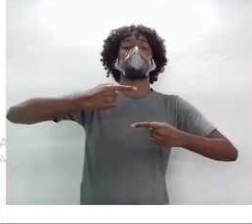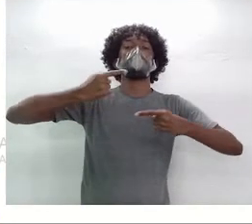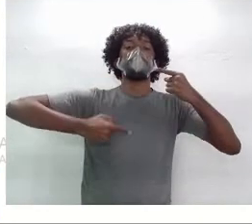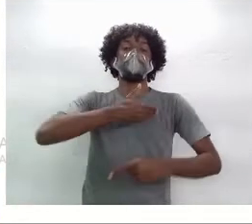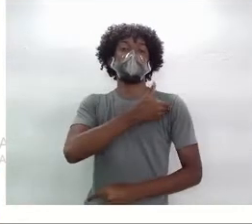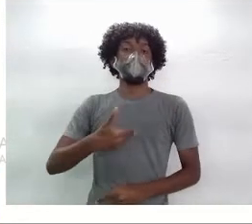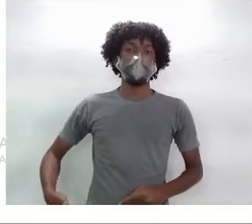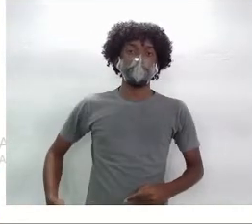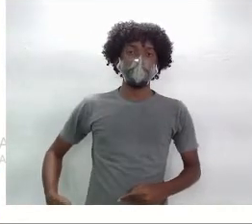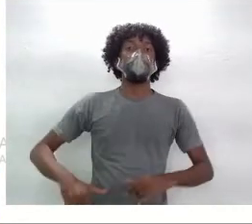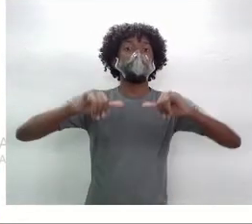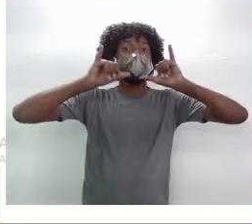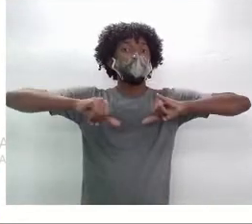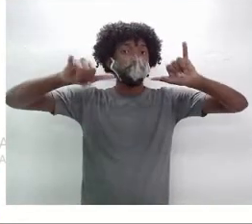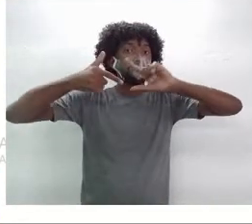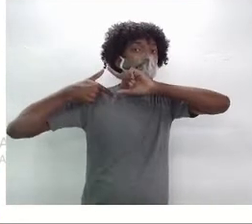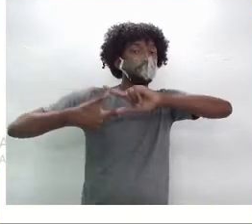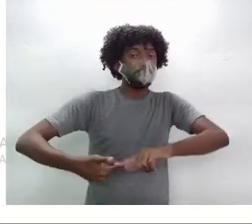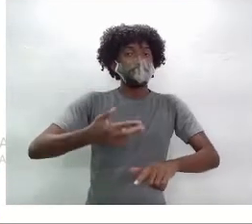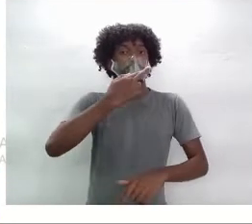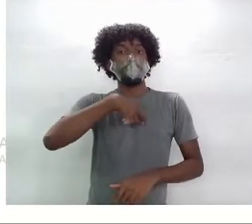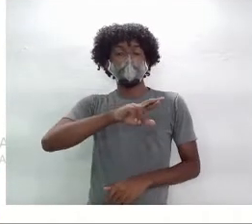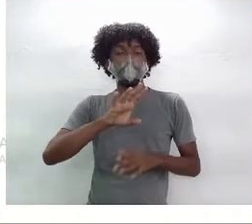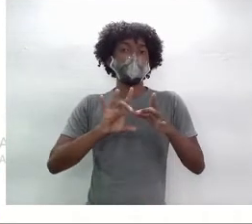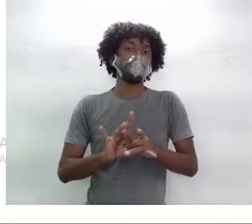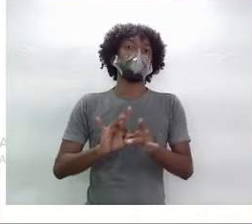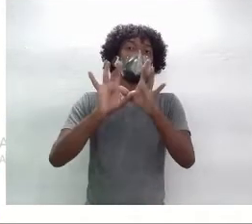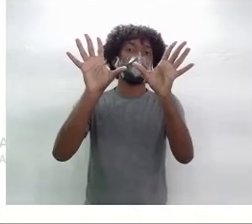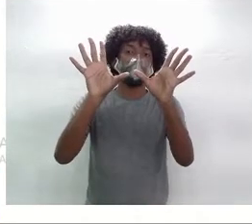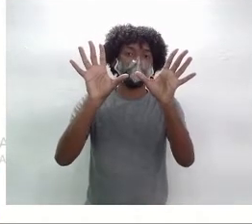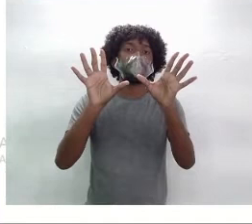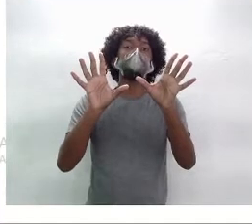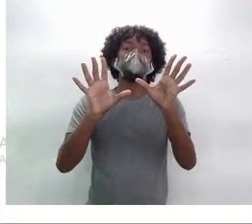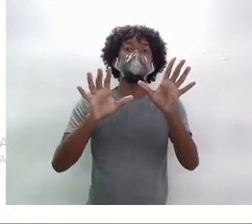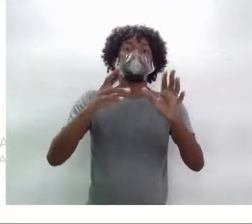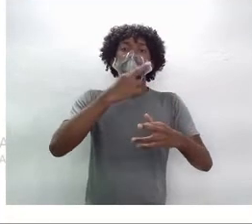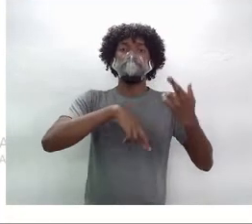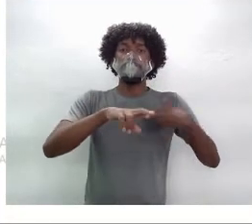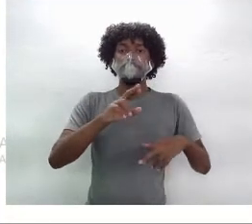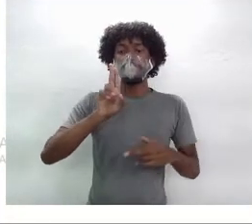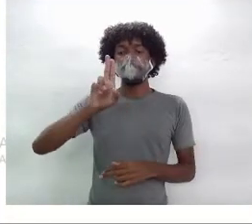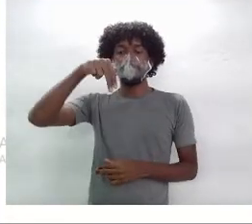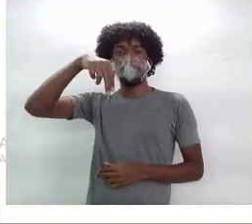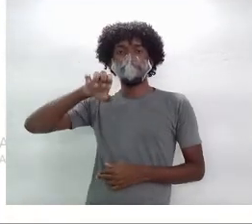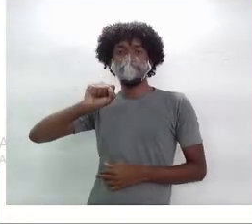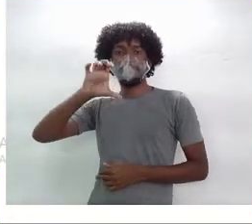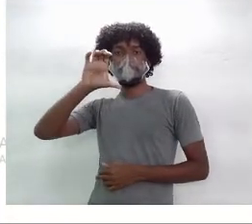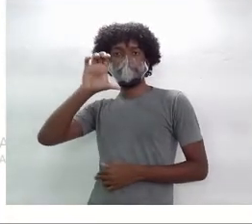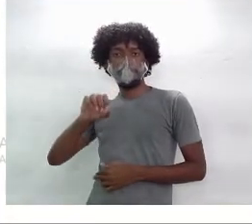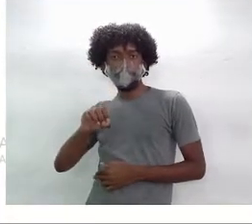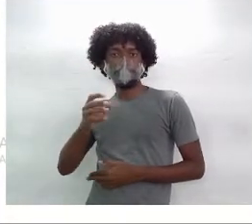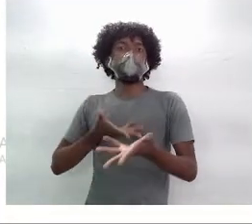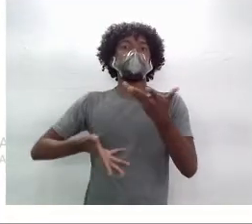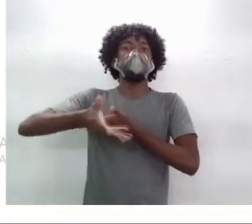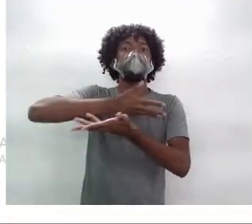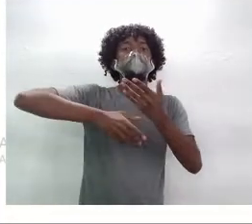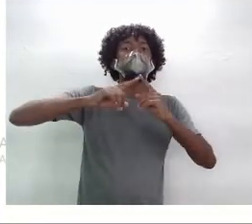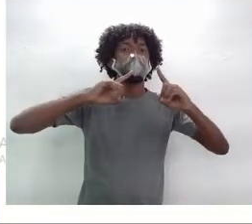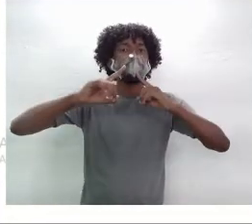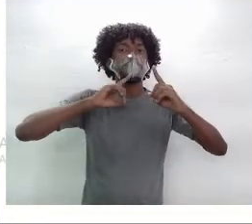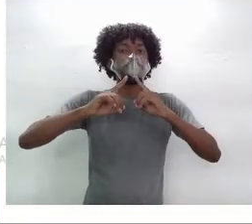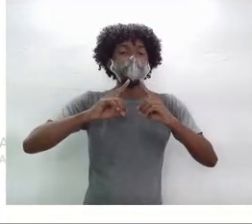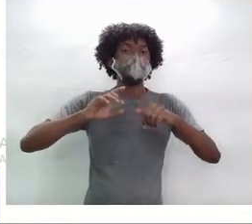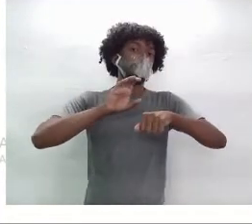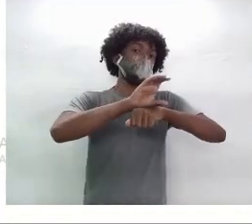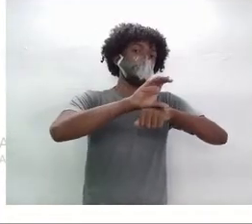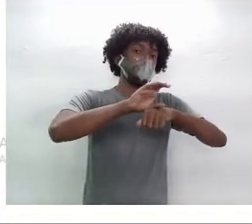religiosa, liberdade de crença, a Unesco, a coexistência do diálogo, a Constituição